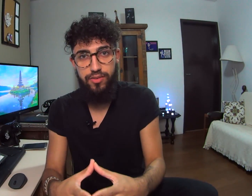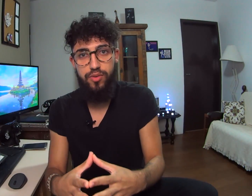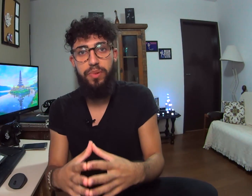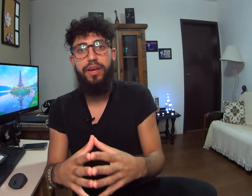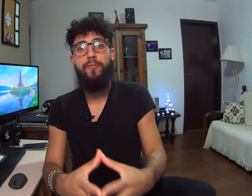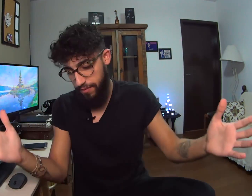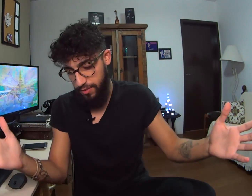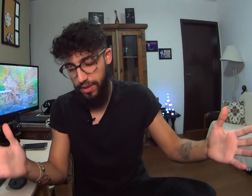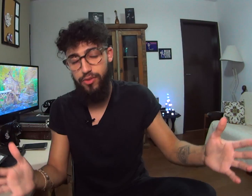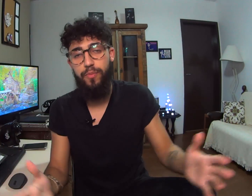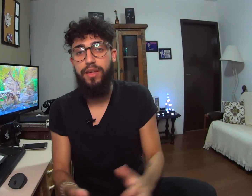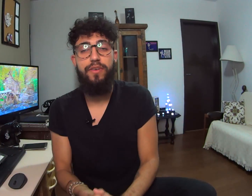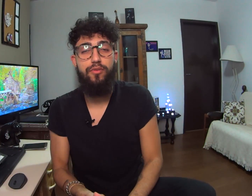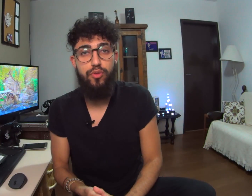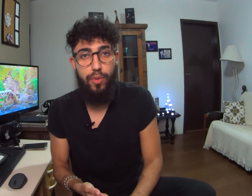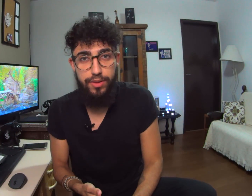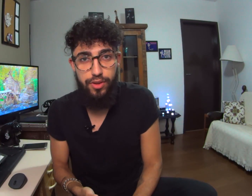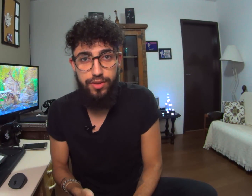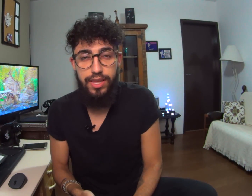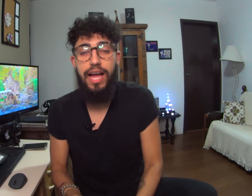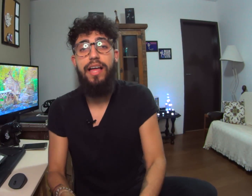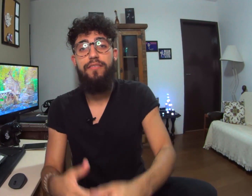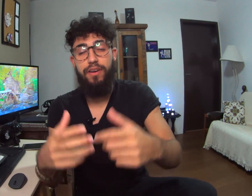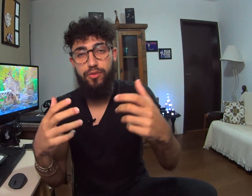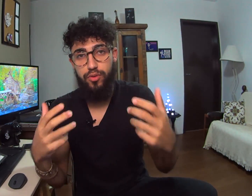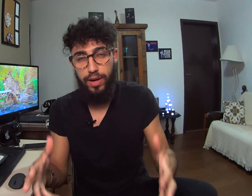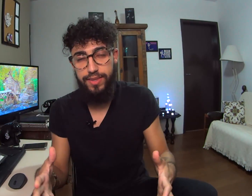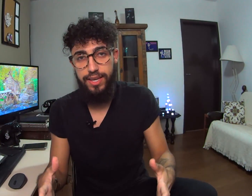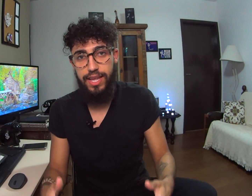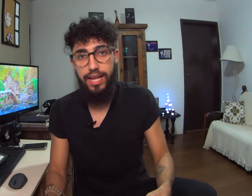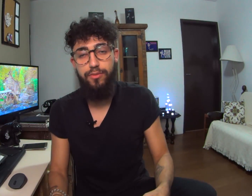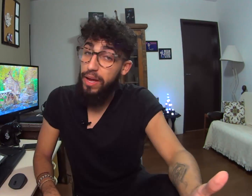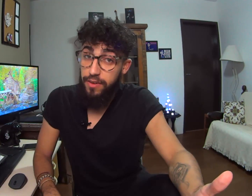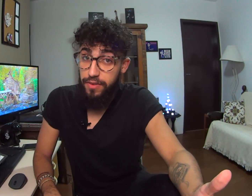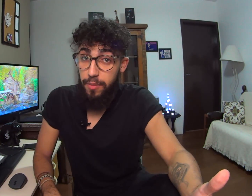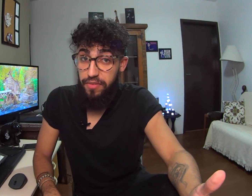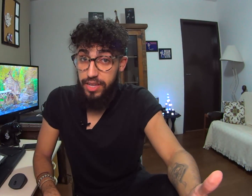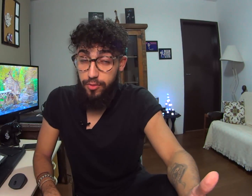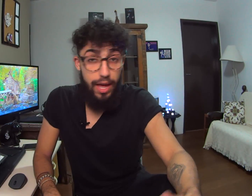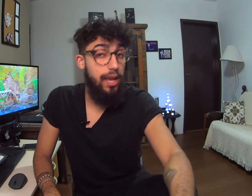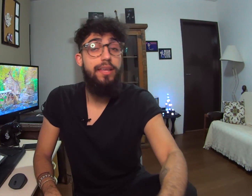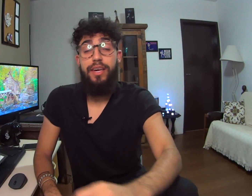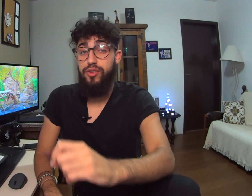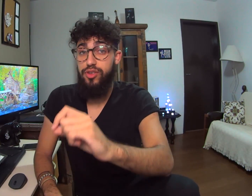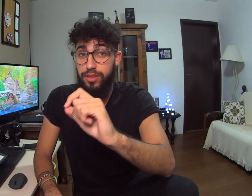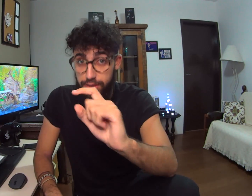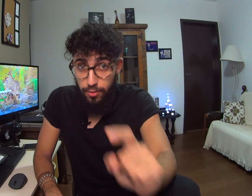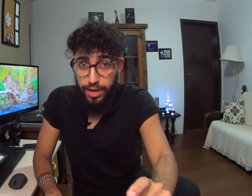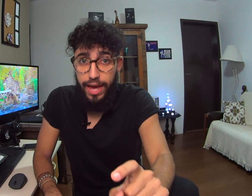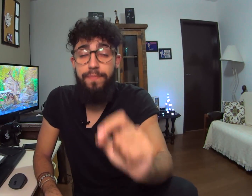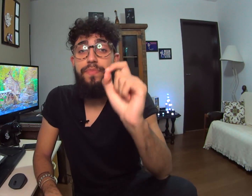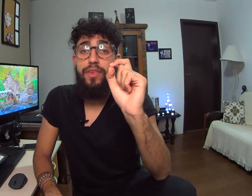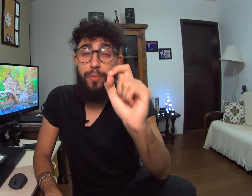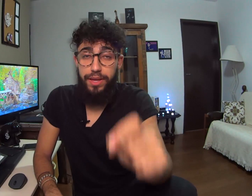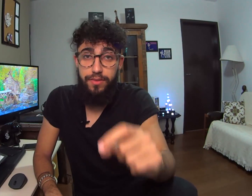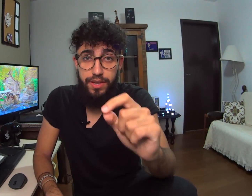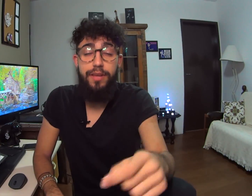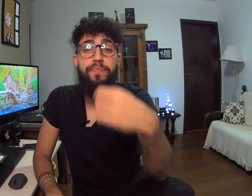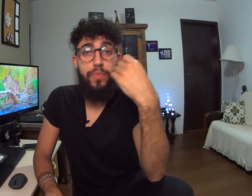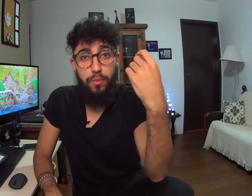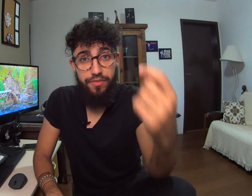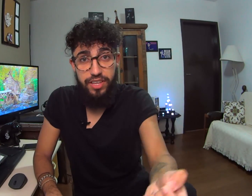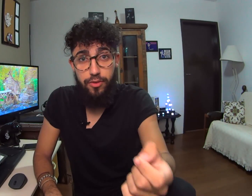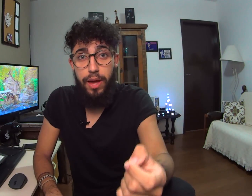vai ter geração de emprego. Infelizmente, o país vai continuar do jeito que tá, vai continuar estagnado. O país vai virar uma Venezuela e a gente não quer que o